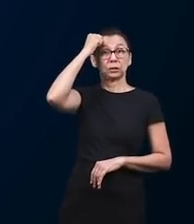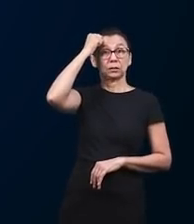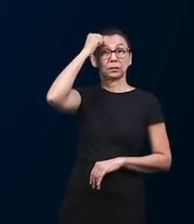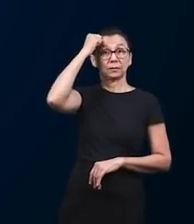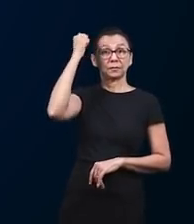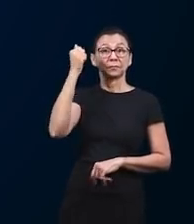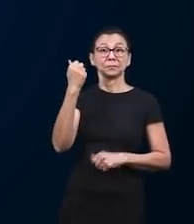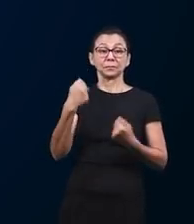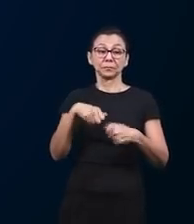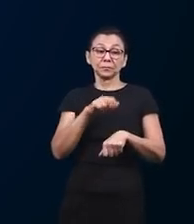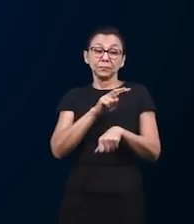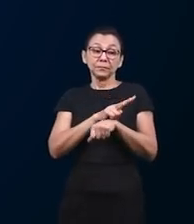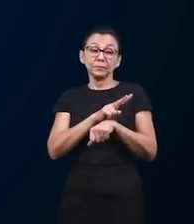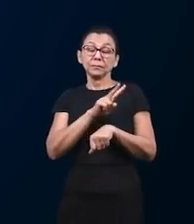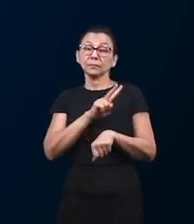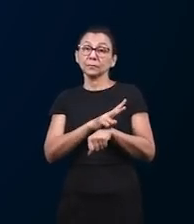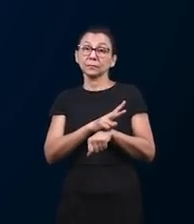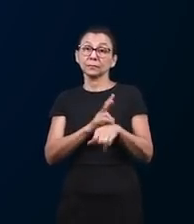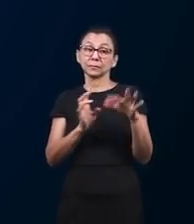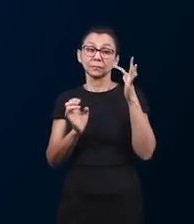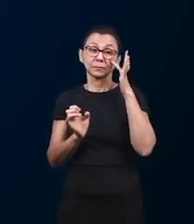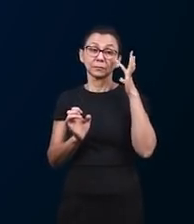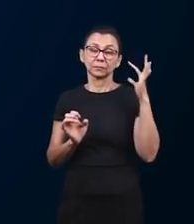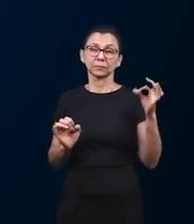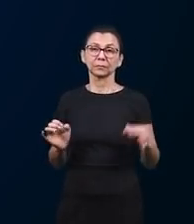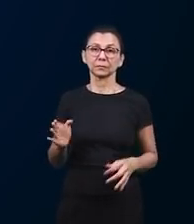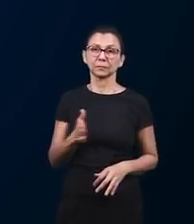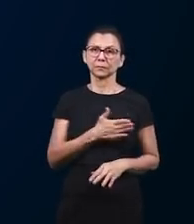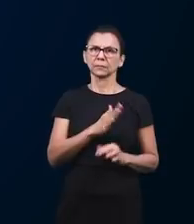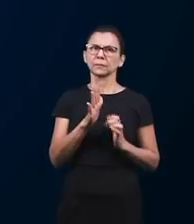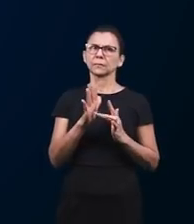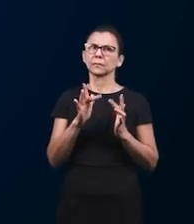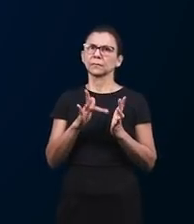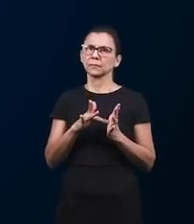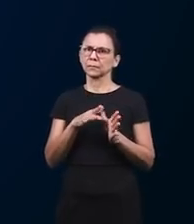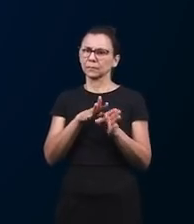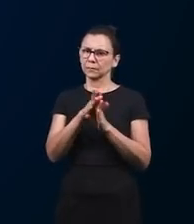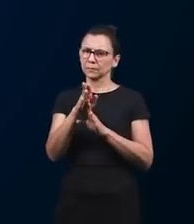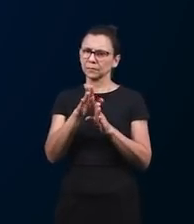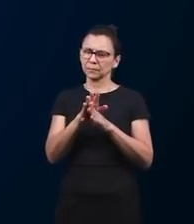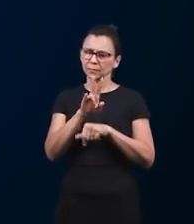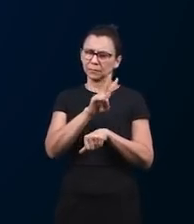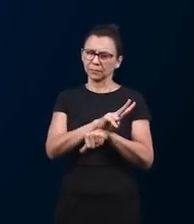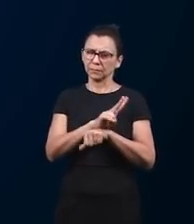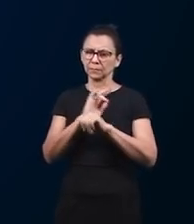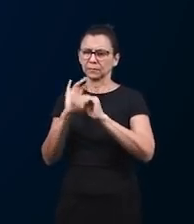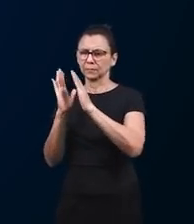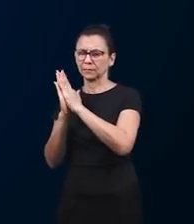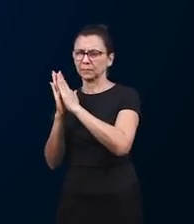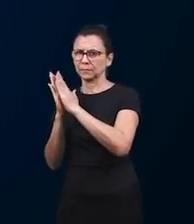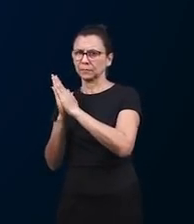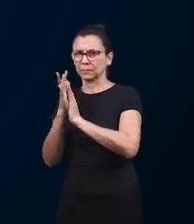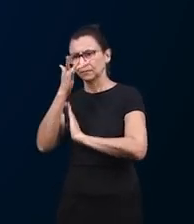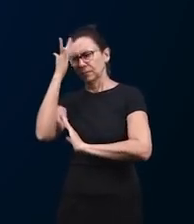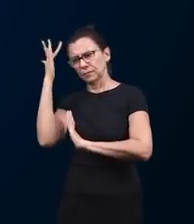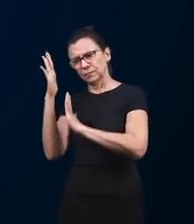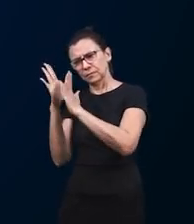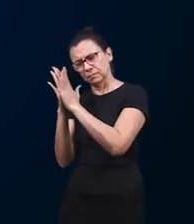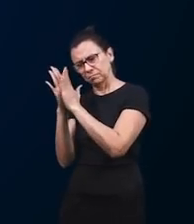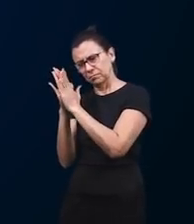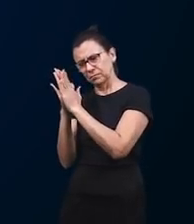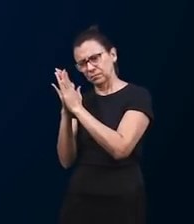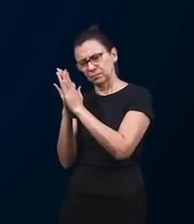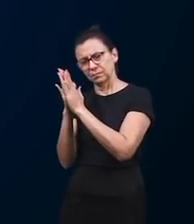vigia. Irmãos, precisamos vigiar. Jesus certa vez falou assim, vigiai e orai. Tem gente que